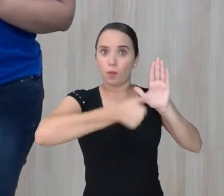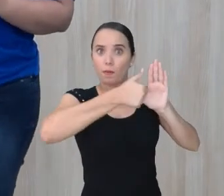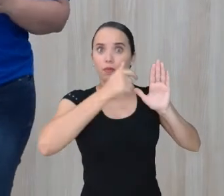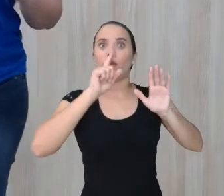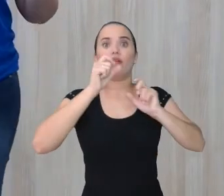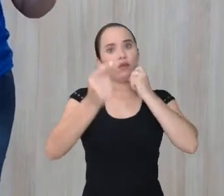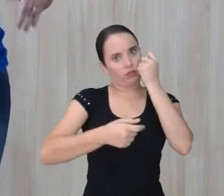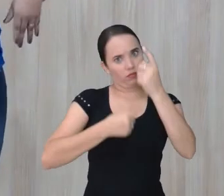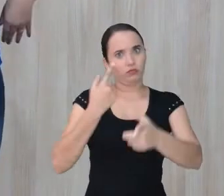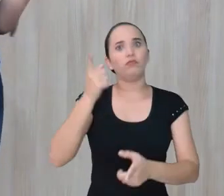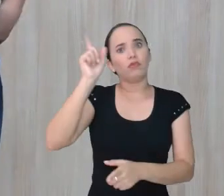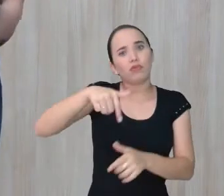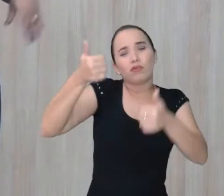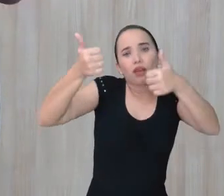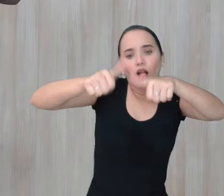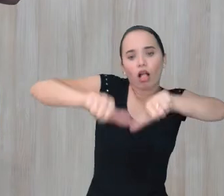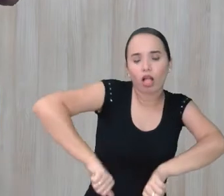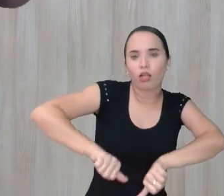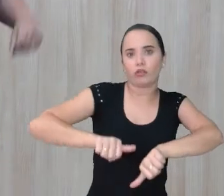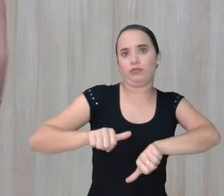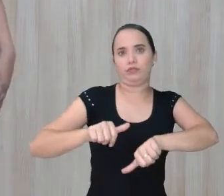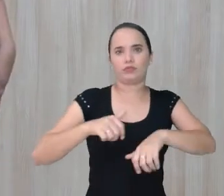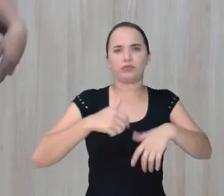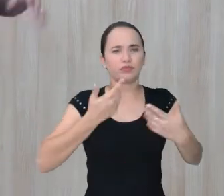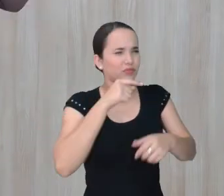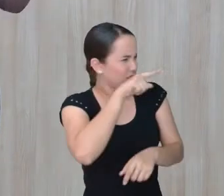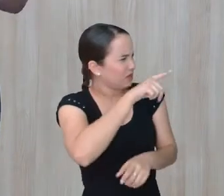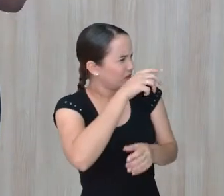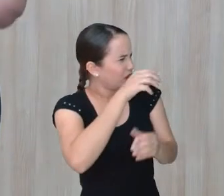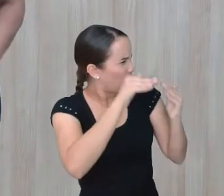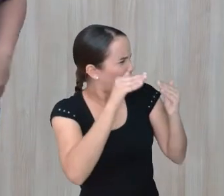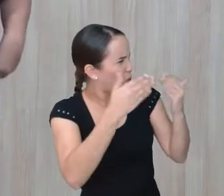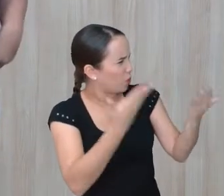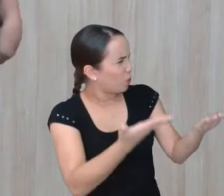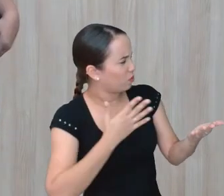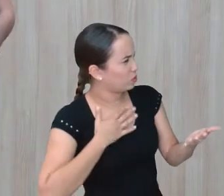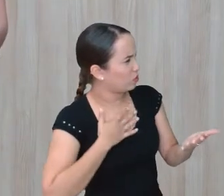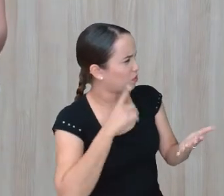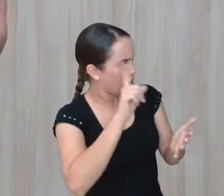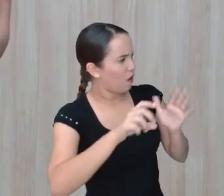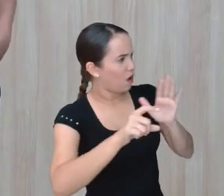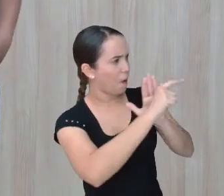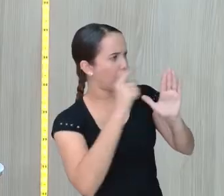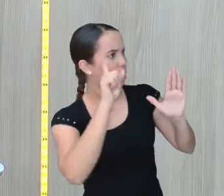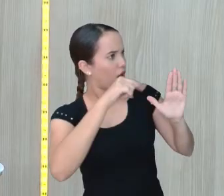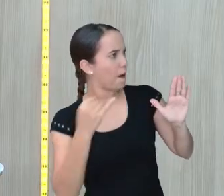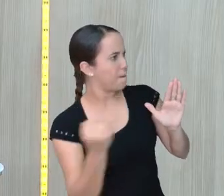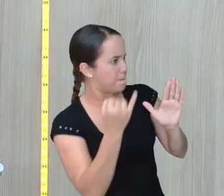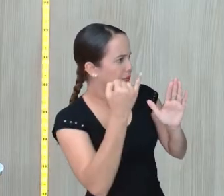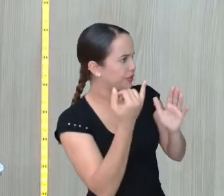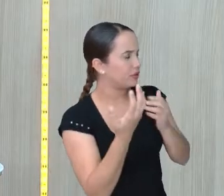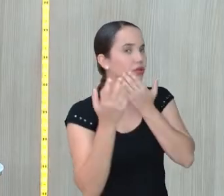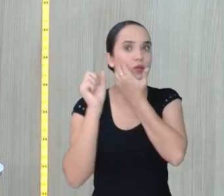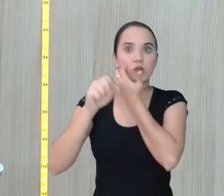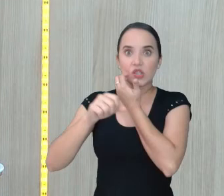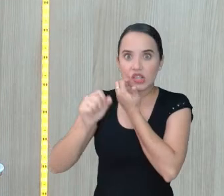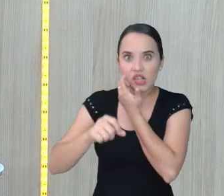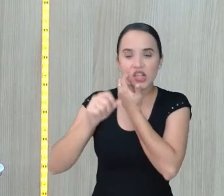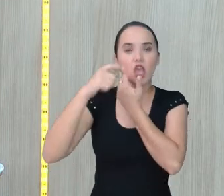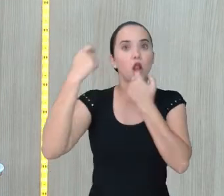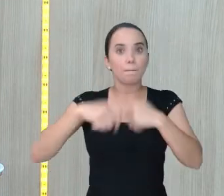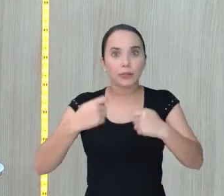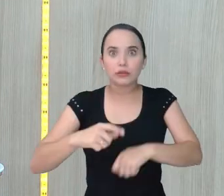bem, professora Vanessa, não é isso mesmo? Quando você está lendo a notícia, o primeiro parágrafo não é fundamental? Exatamente, ele precisa ser